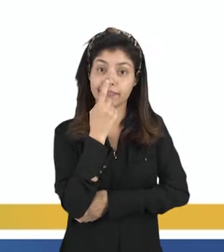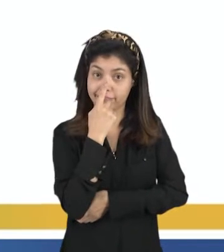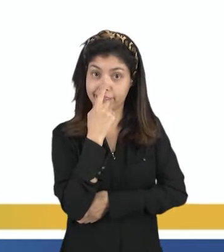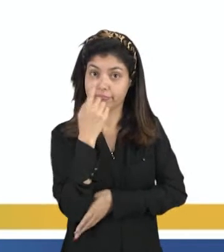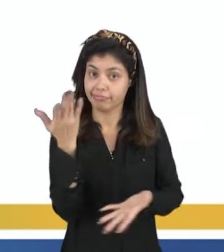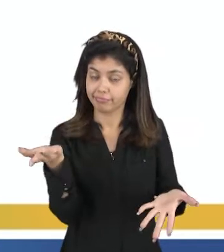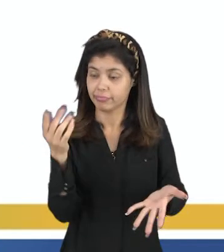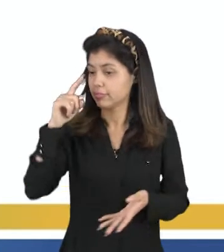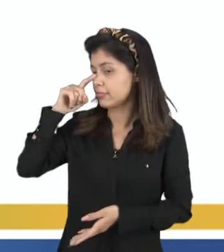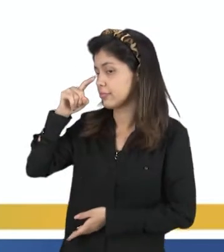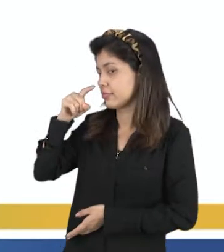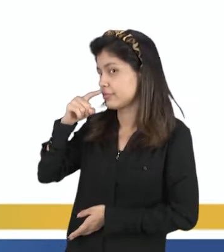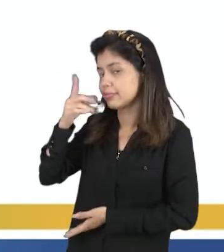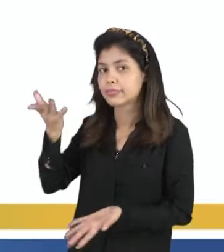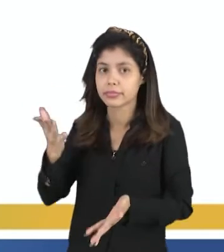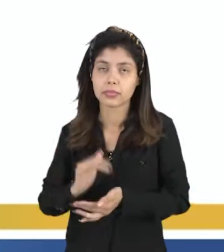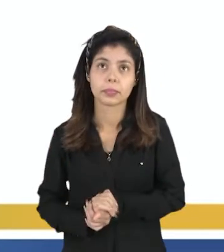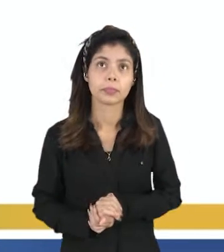né?